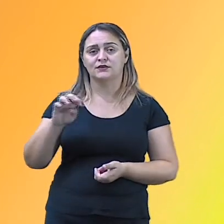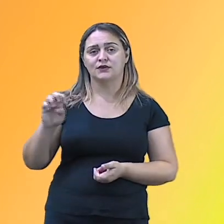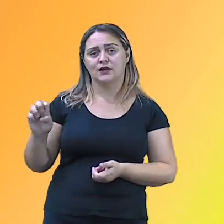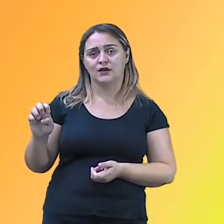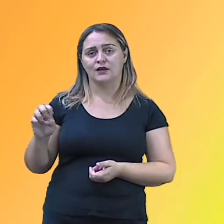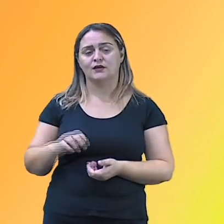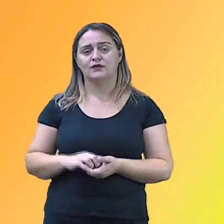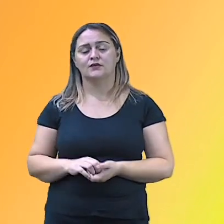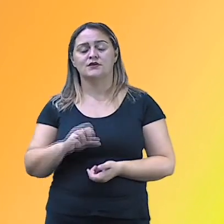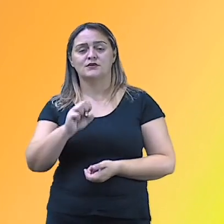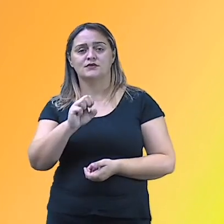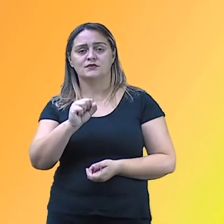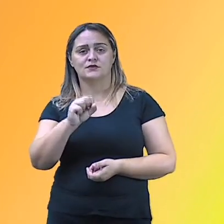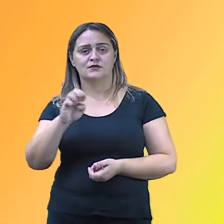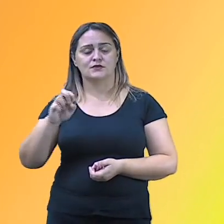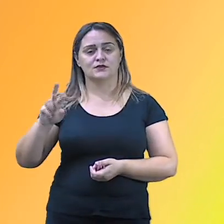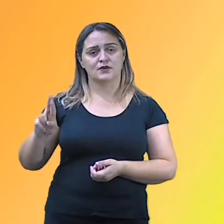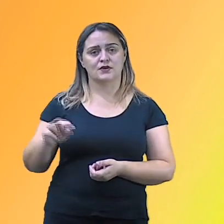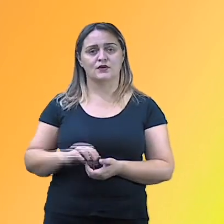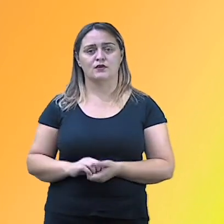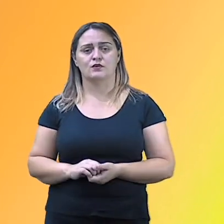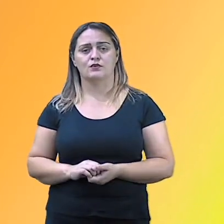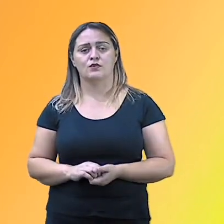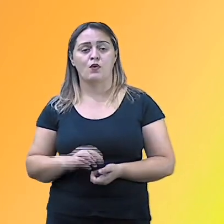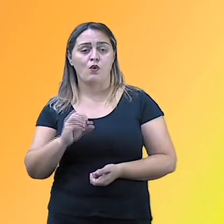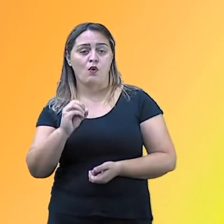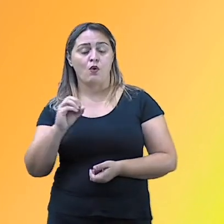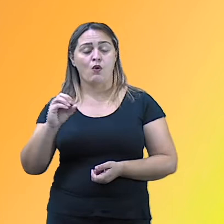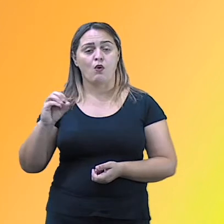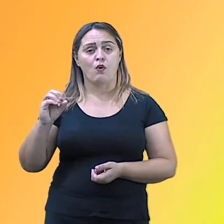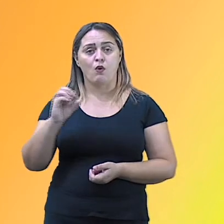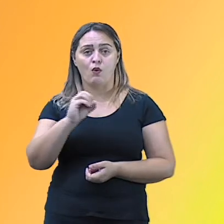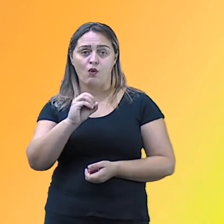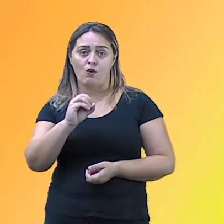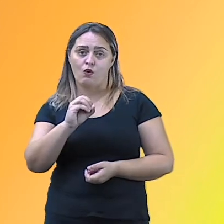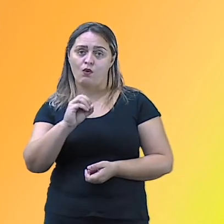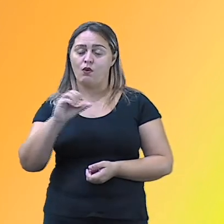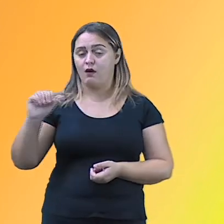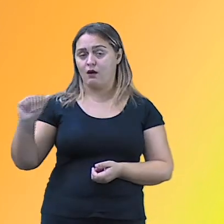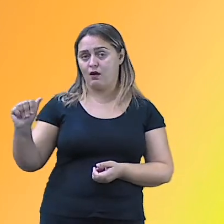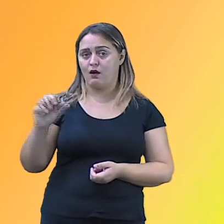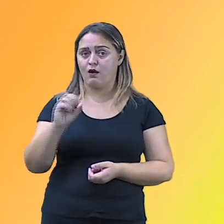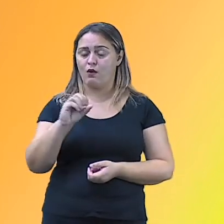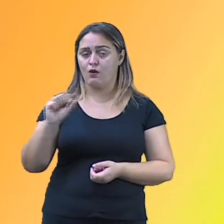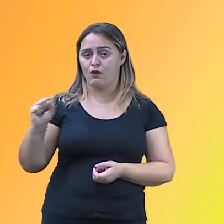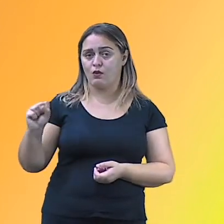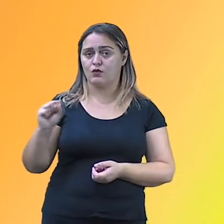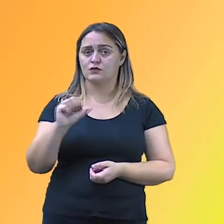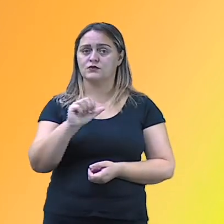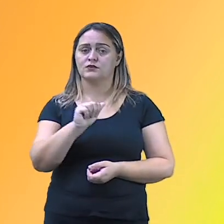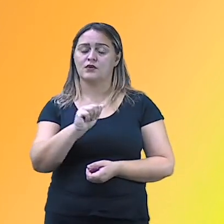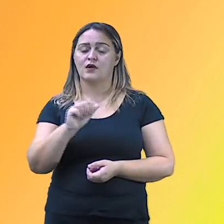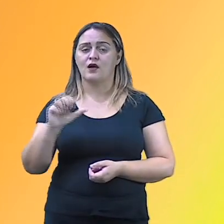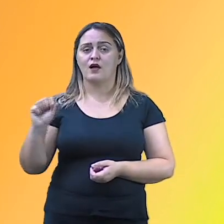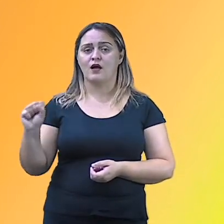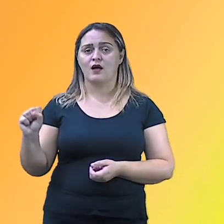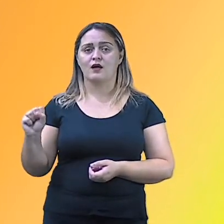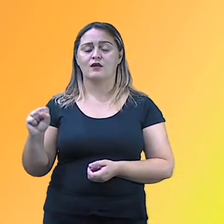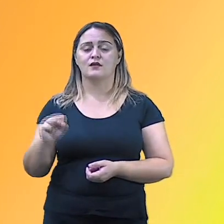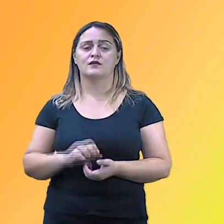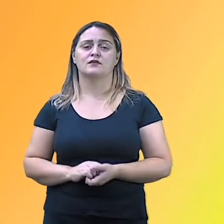oblíquo se, o, os, a, as, lhe,